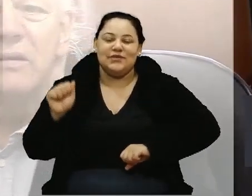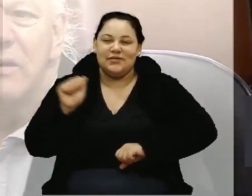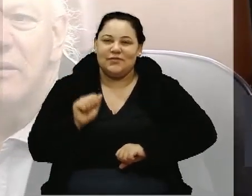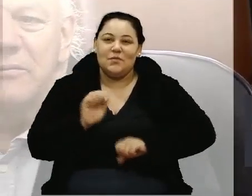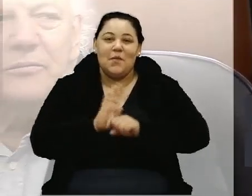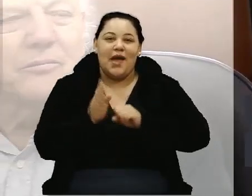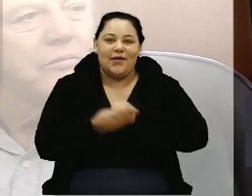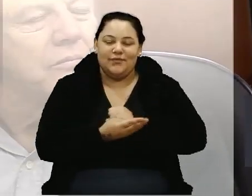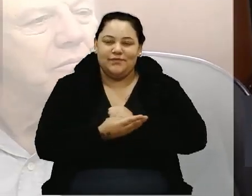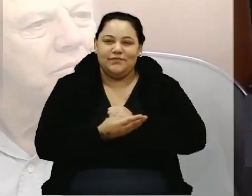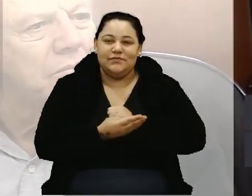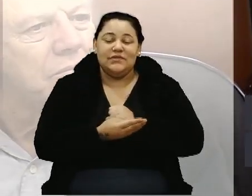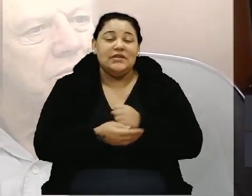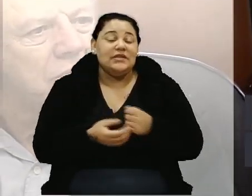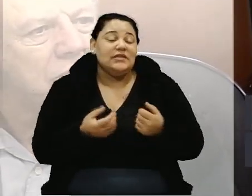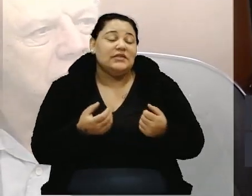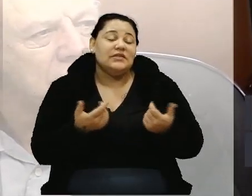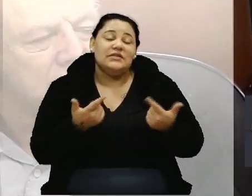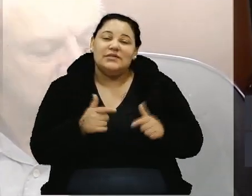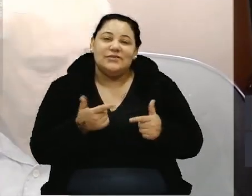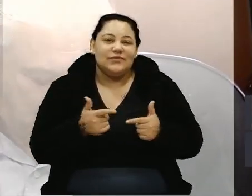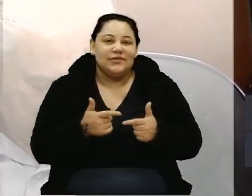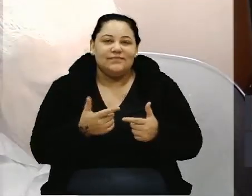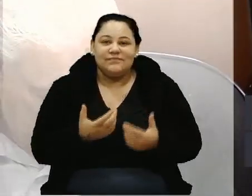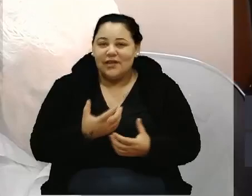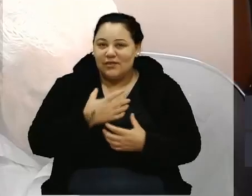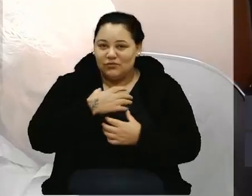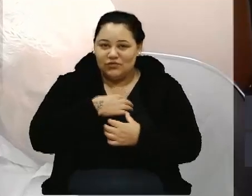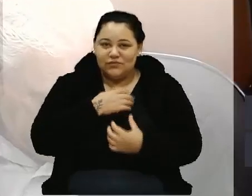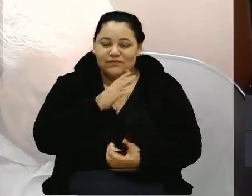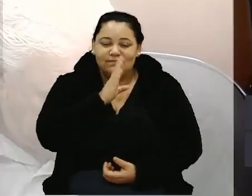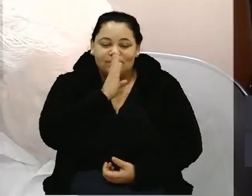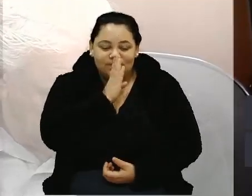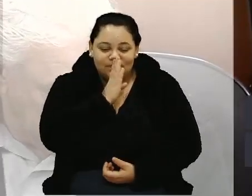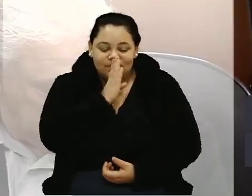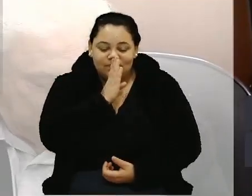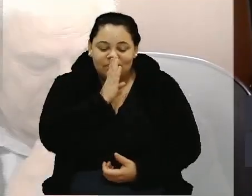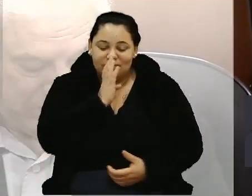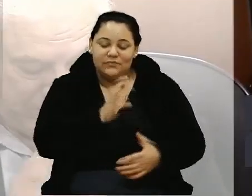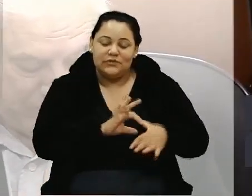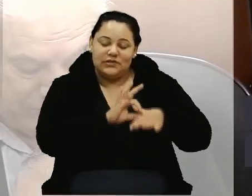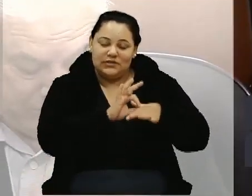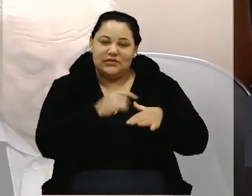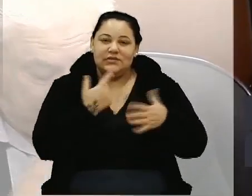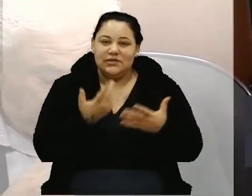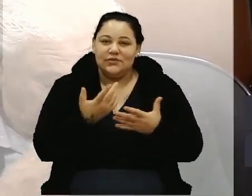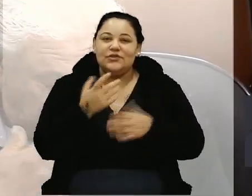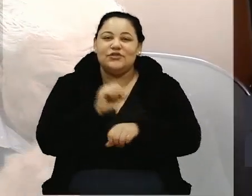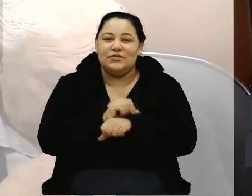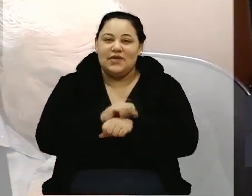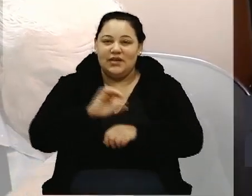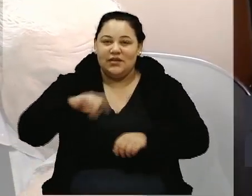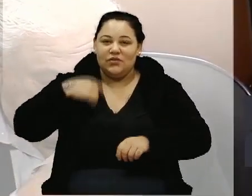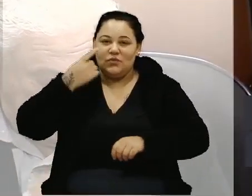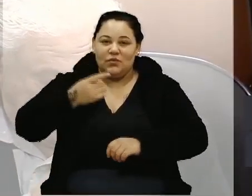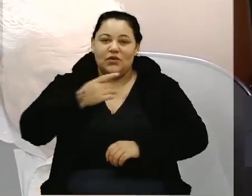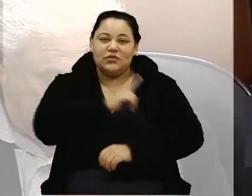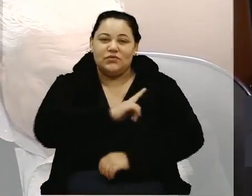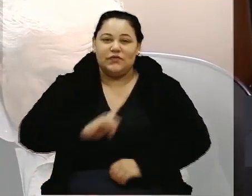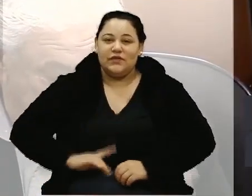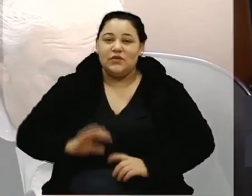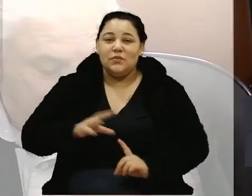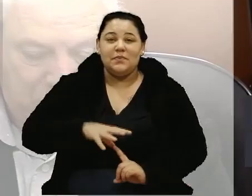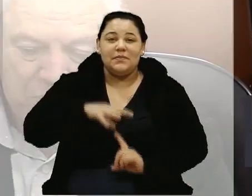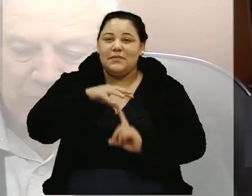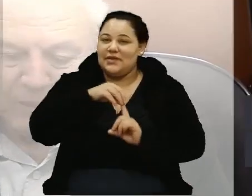não tem isso, é uma forma de silenciar as nossas lideranças. Então esperamos que no próximo governo a prioridade